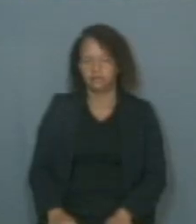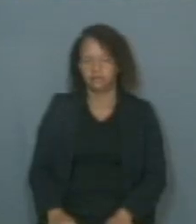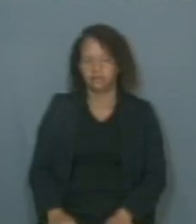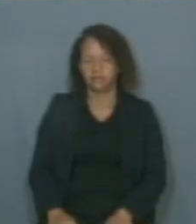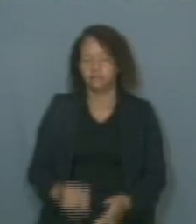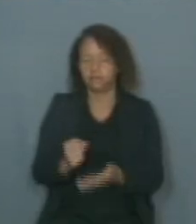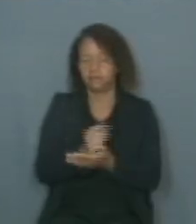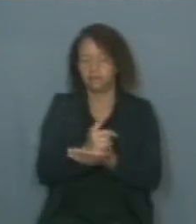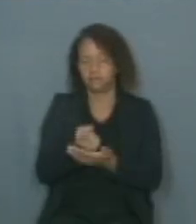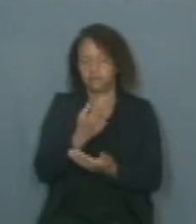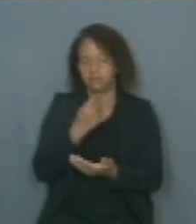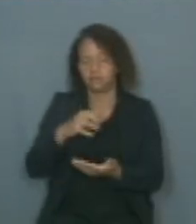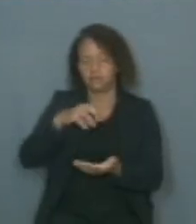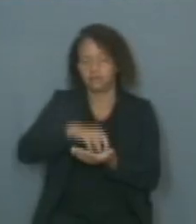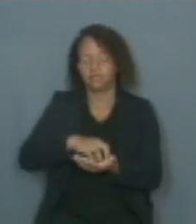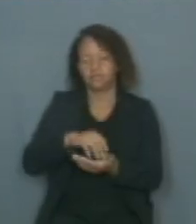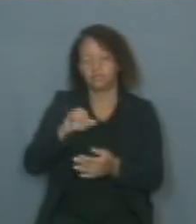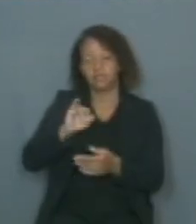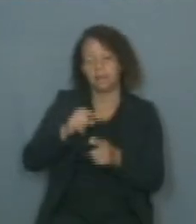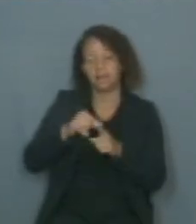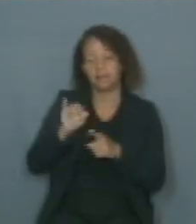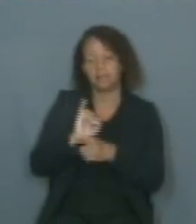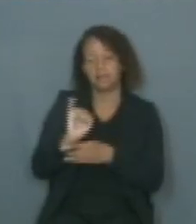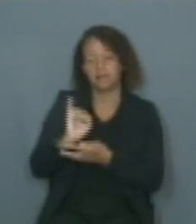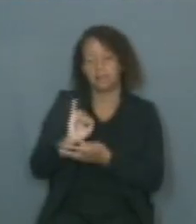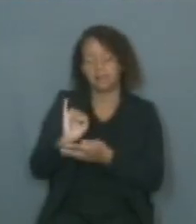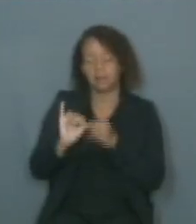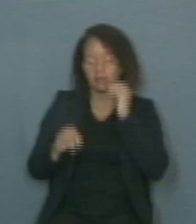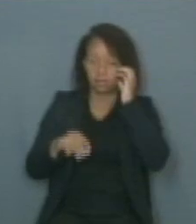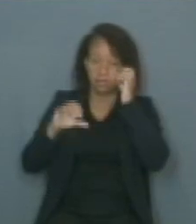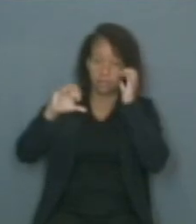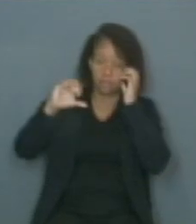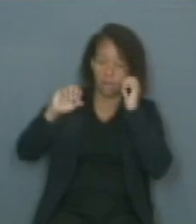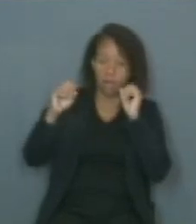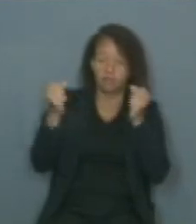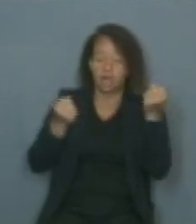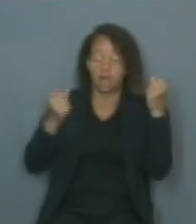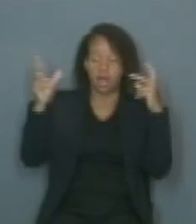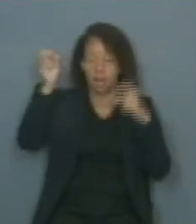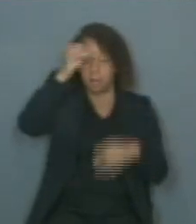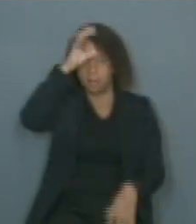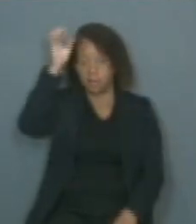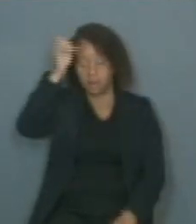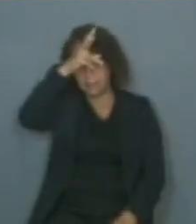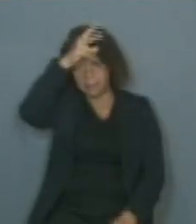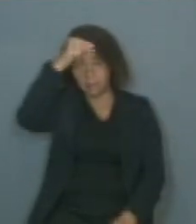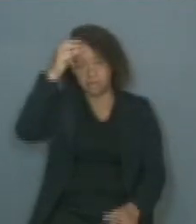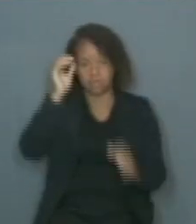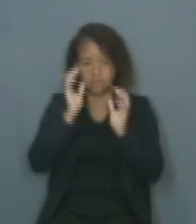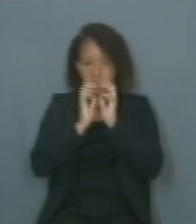na farmácia distrital 6, na Imbiribeira, tinham 9 ambulâncias da Prefeitura do Recife